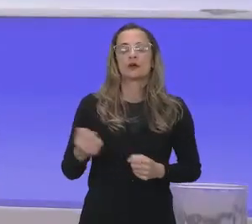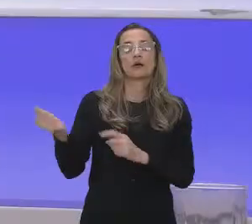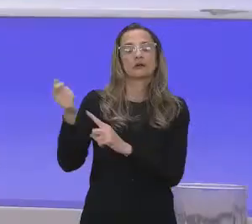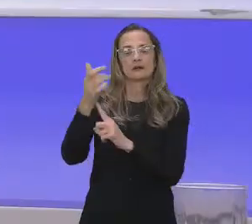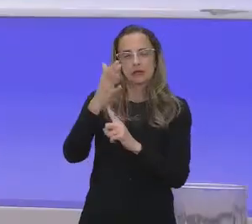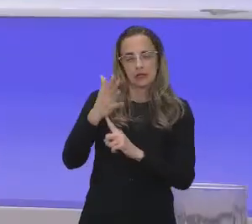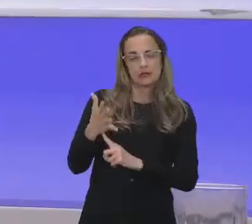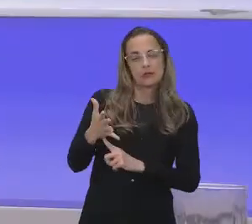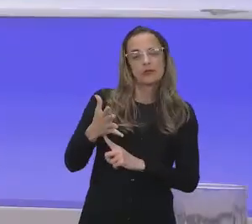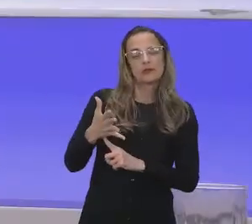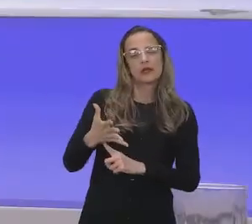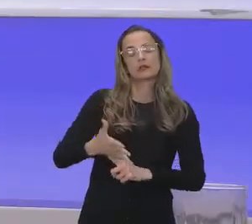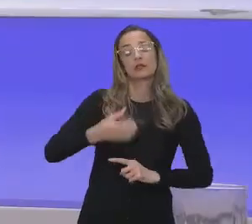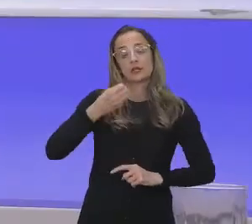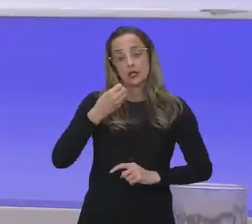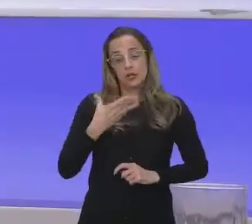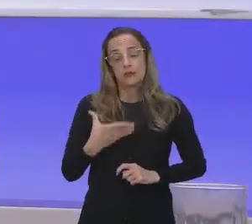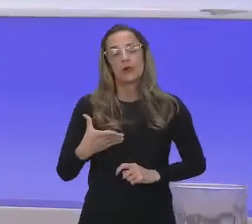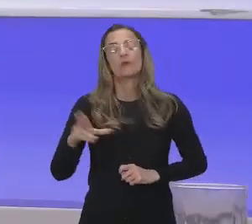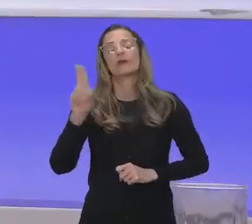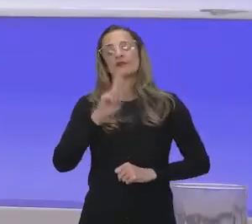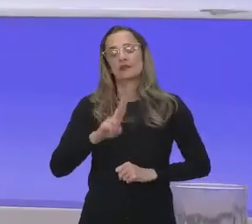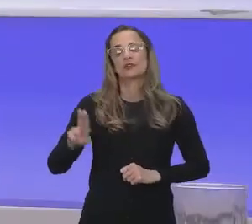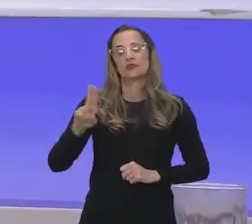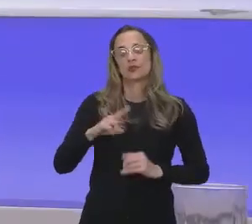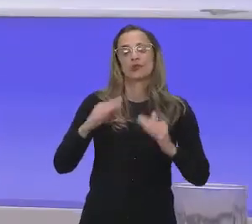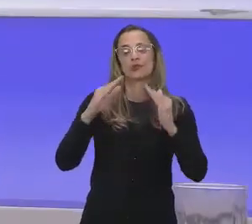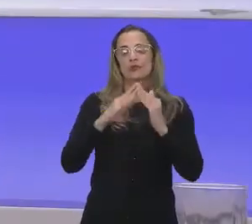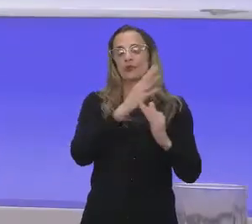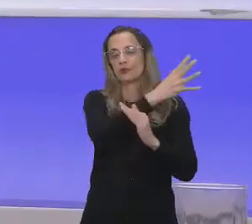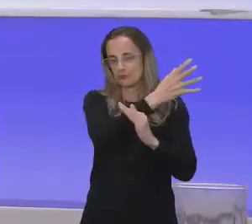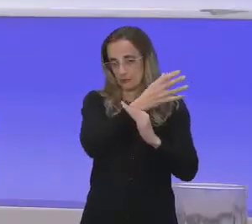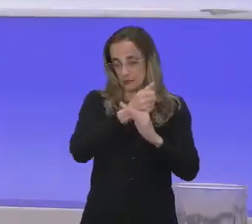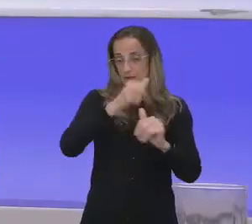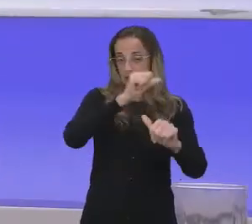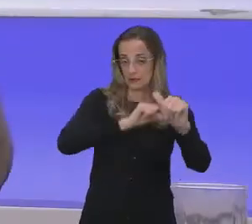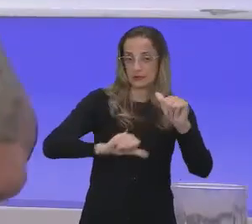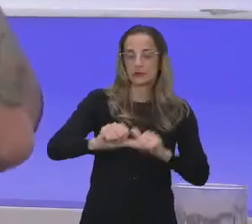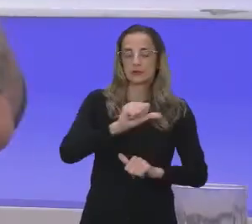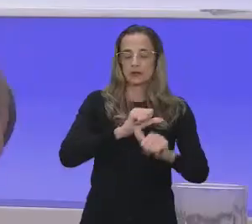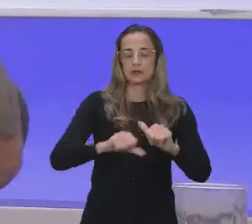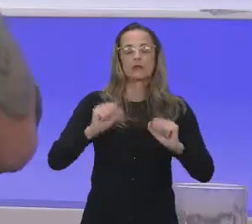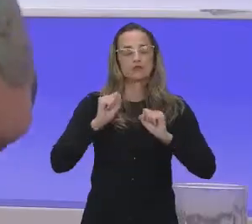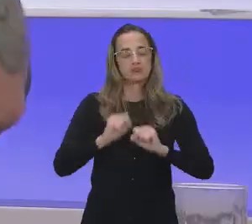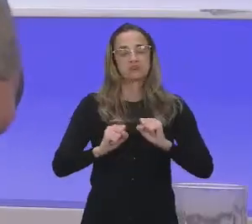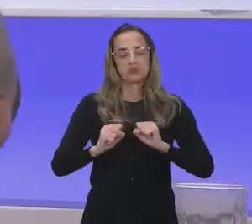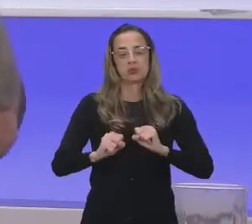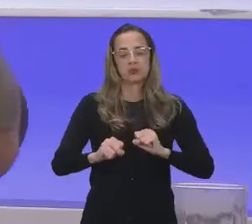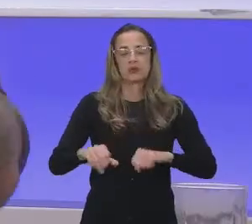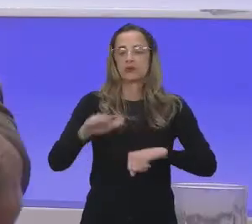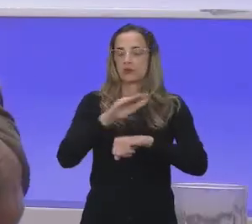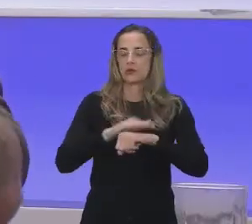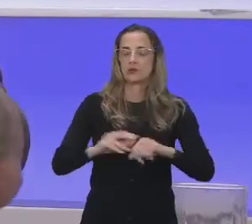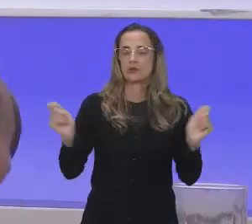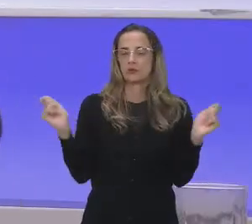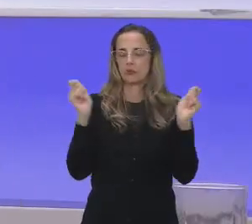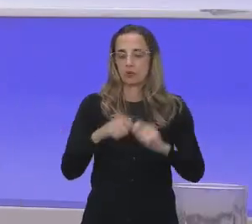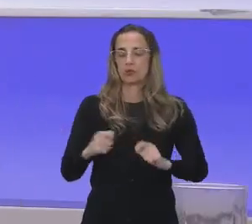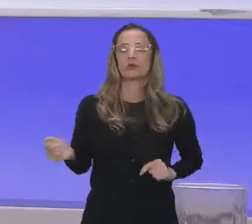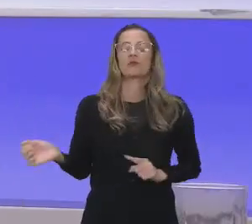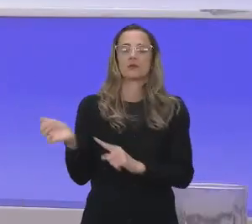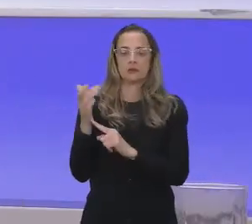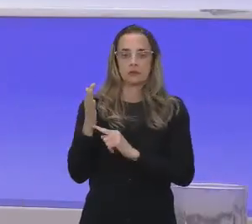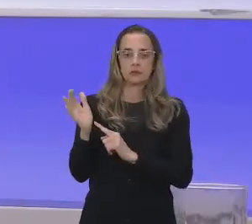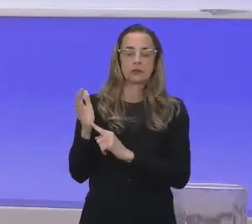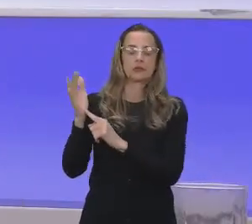tecnologia viáveis hoje. Quando a gente falar um pouco sobre a transição energética, a gente pode até abordar algumas possíveis